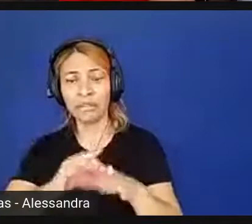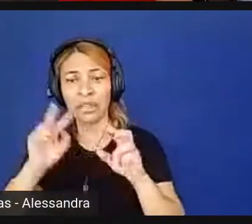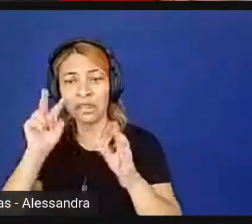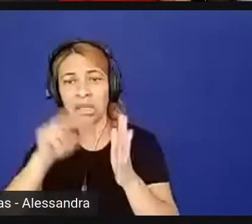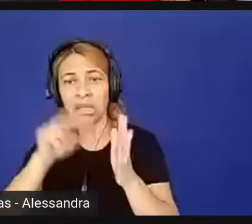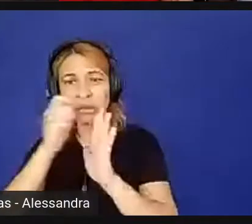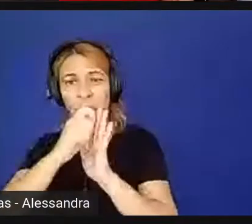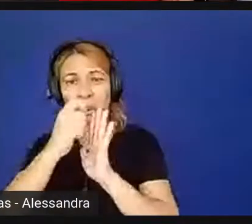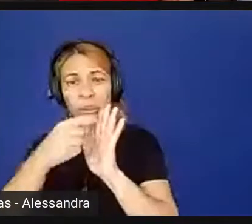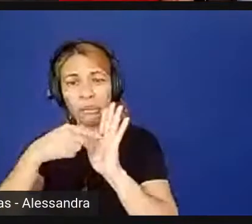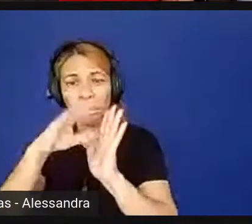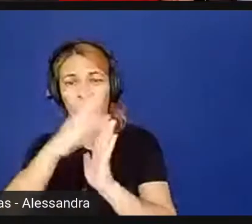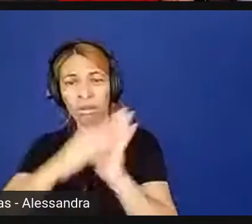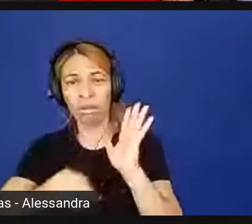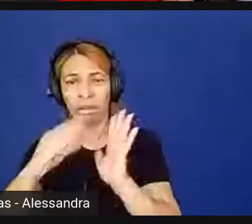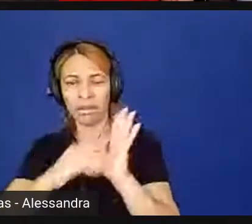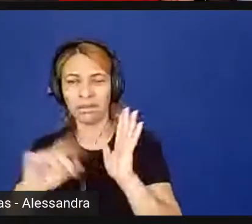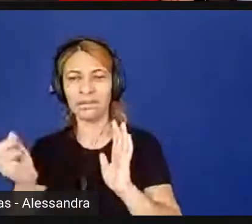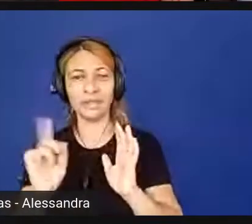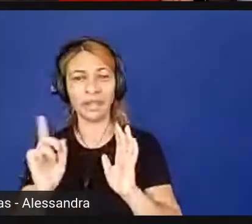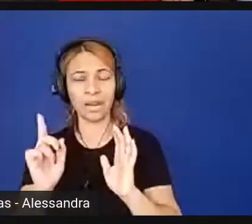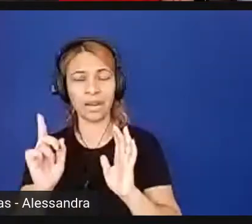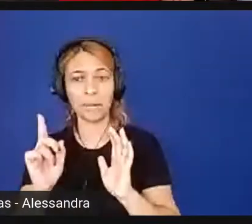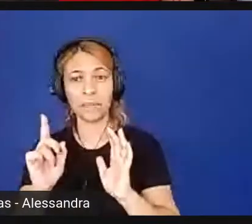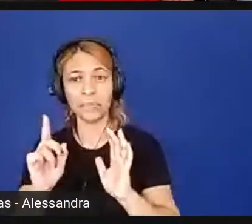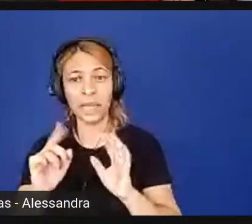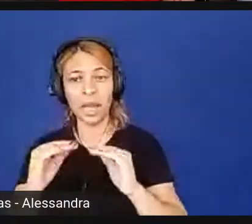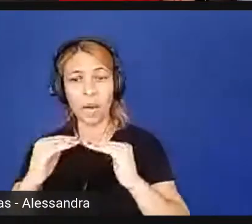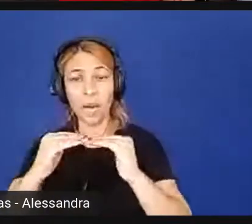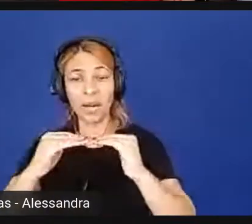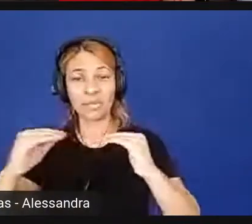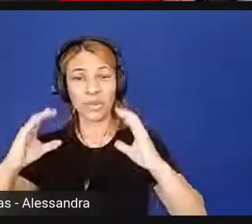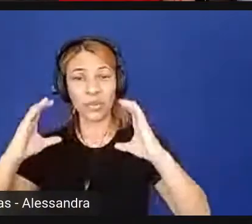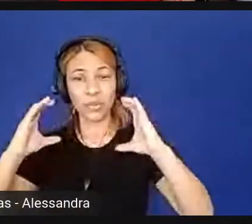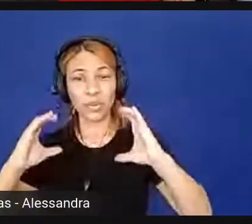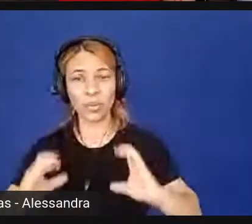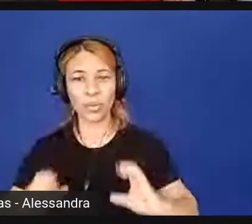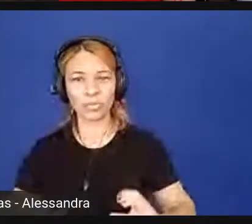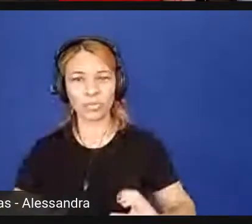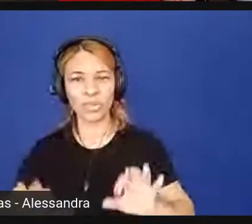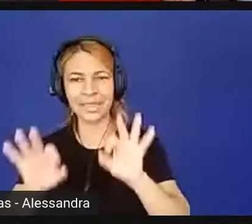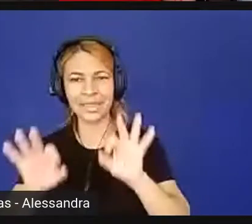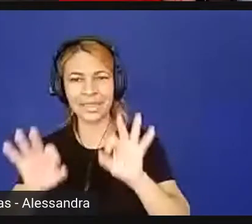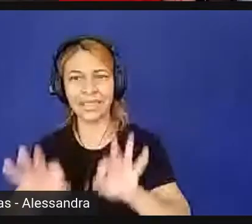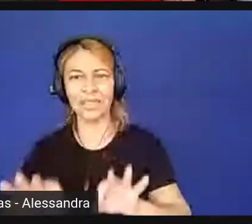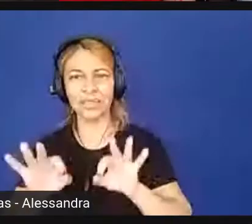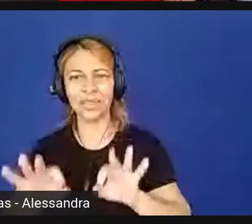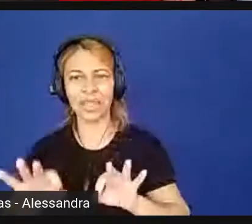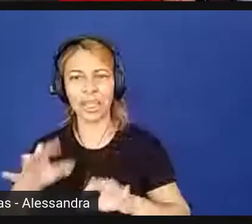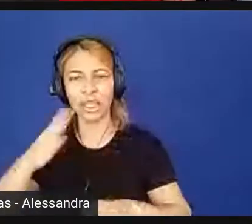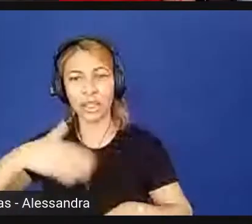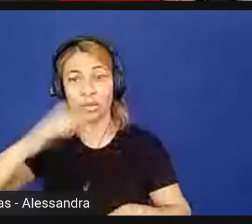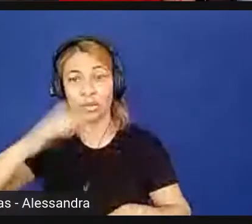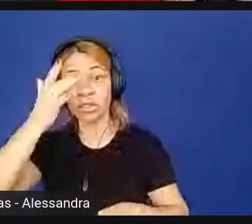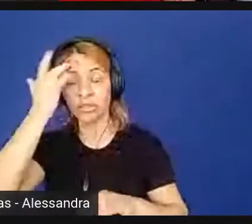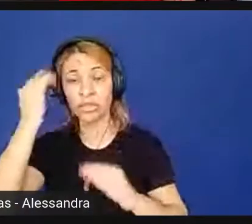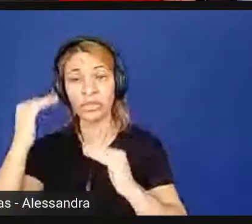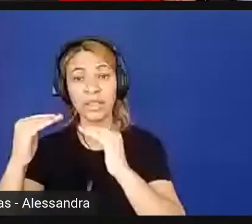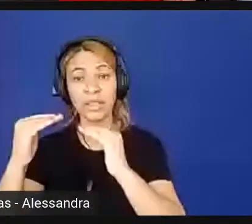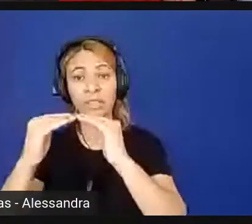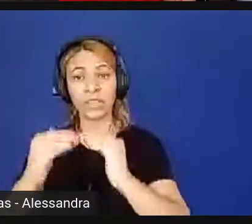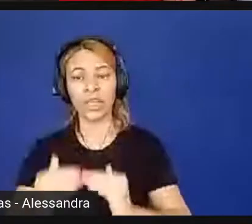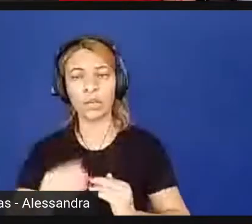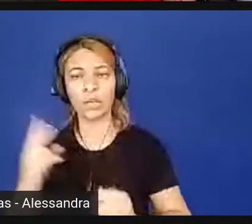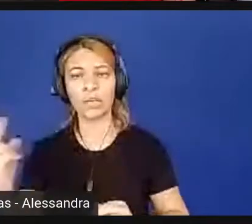escrito. Ele é, antes de tudo, um alinhamento de condutas tendente a certificar que todo agente vai agir de acordo com os